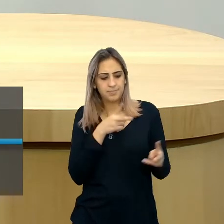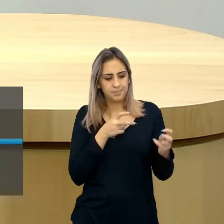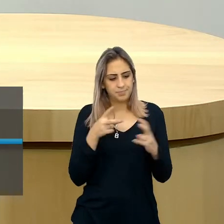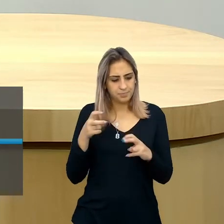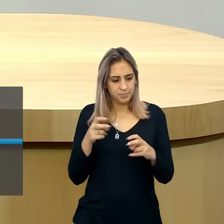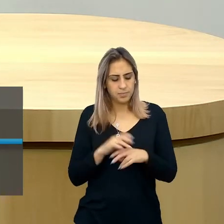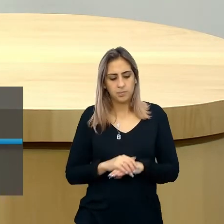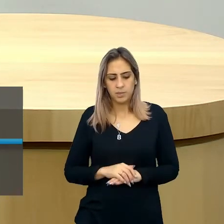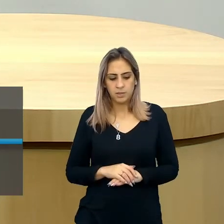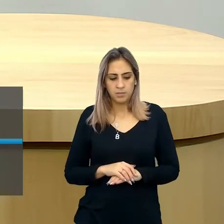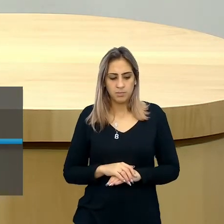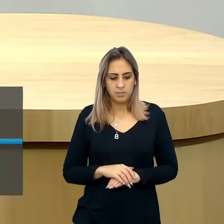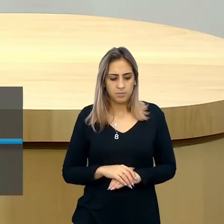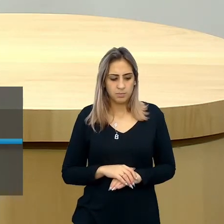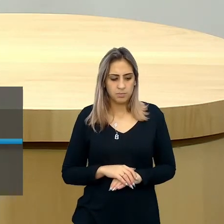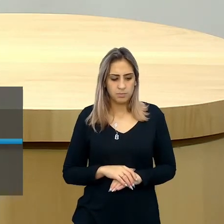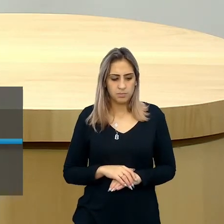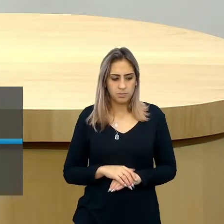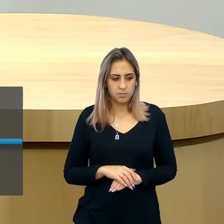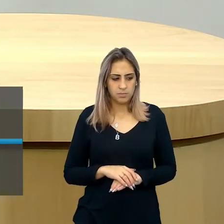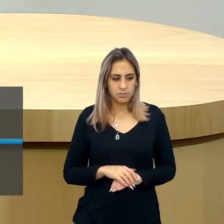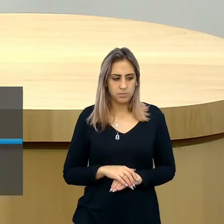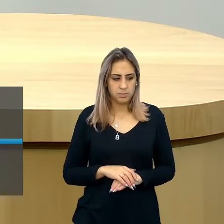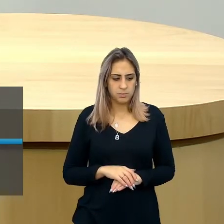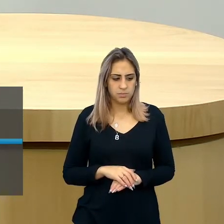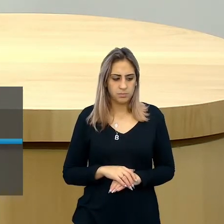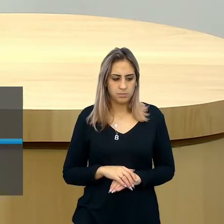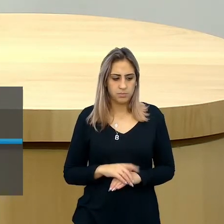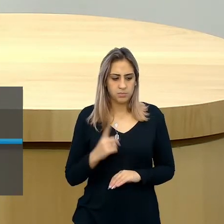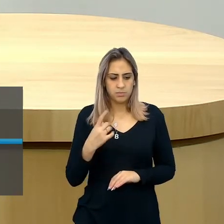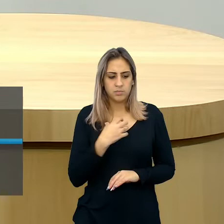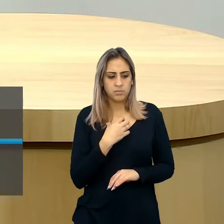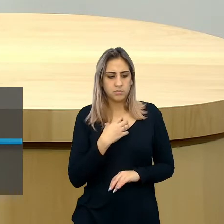a Big Data como essa espécie de